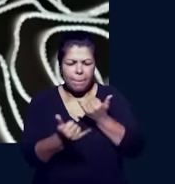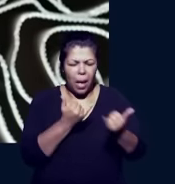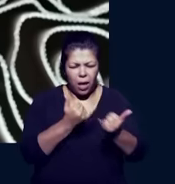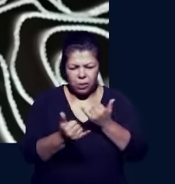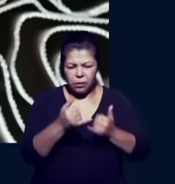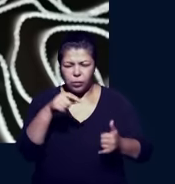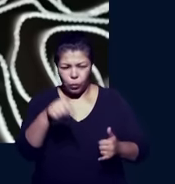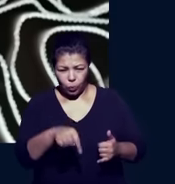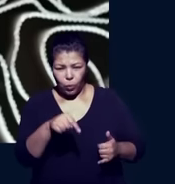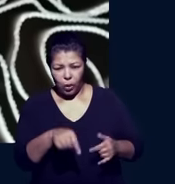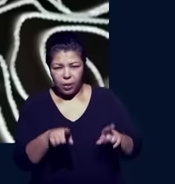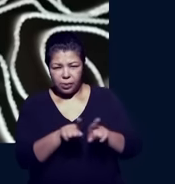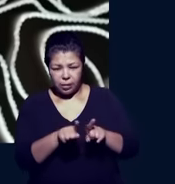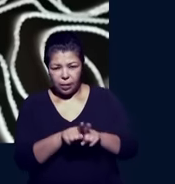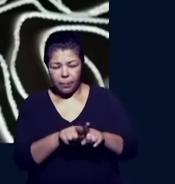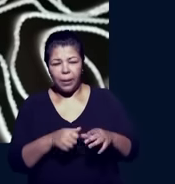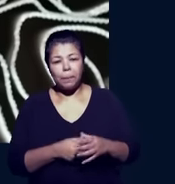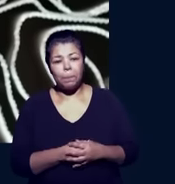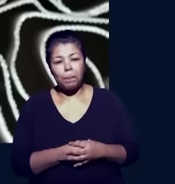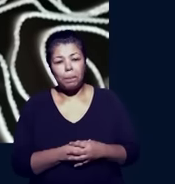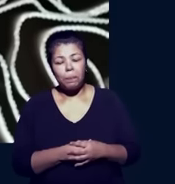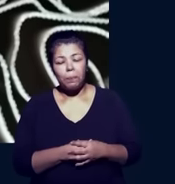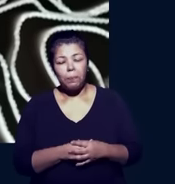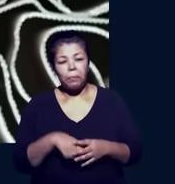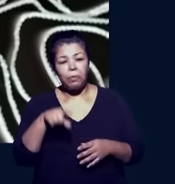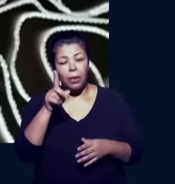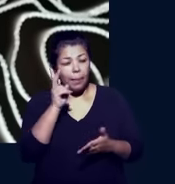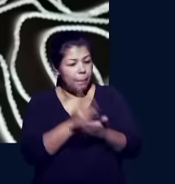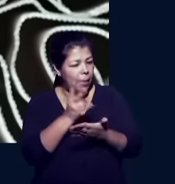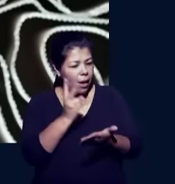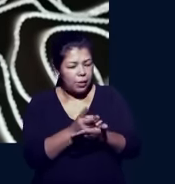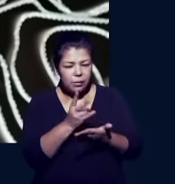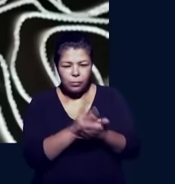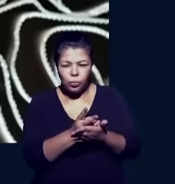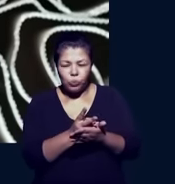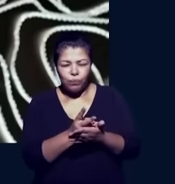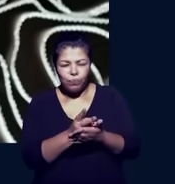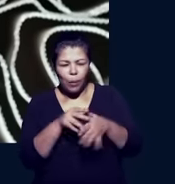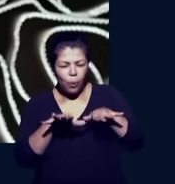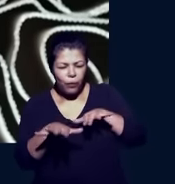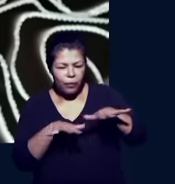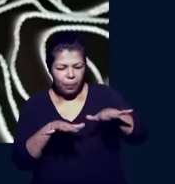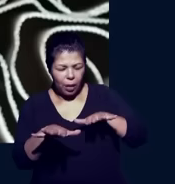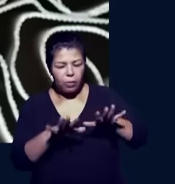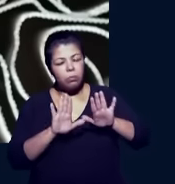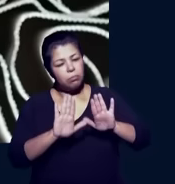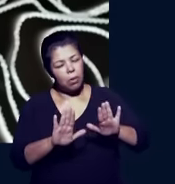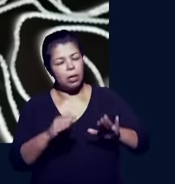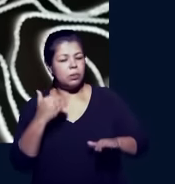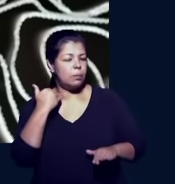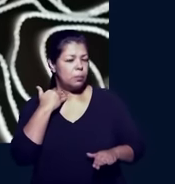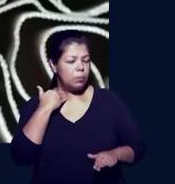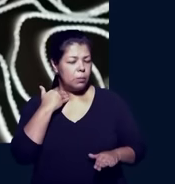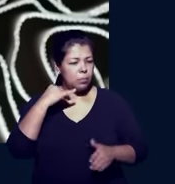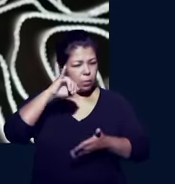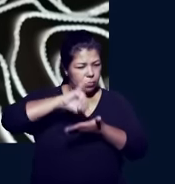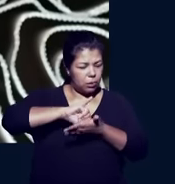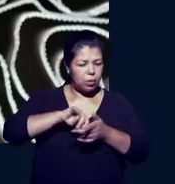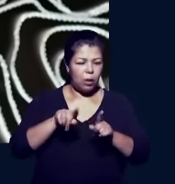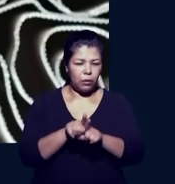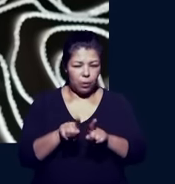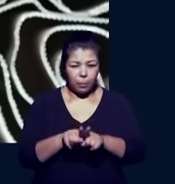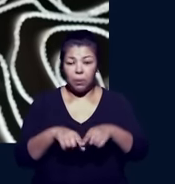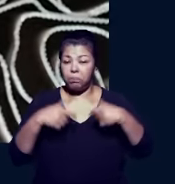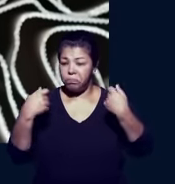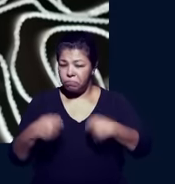eh eh num ritmo e num estágio diferente eu acho que o banco central ele ele tem que seguir eh